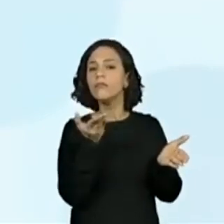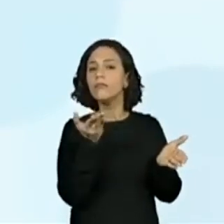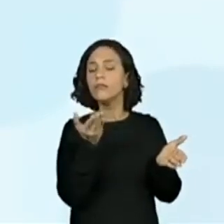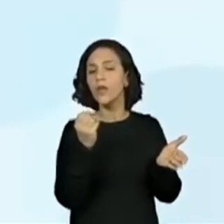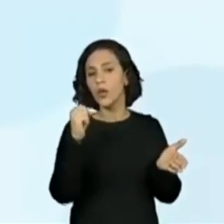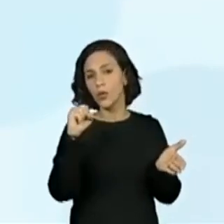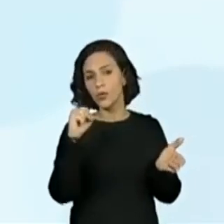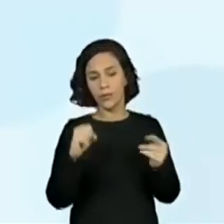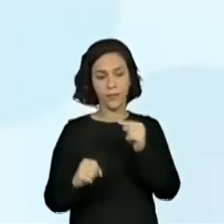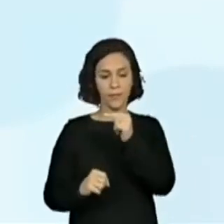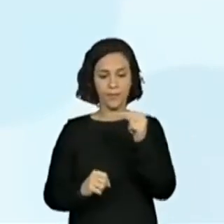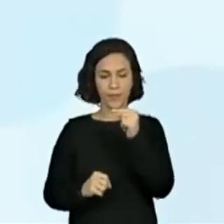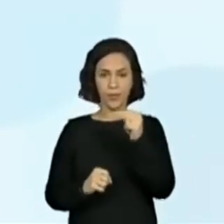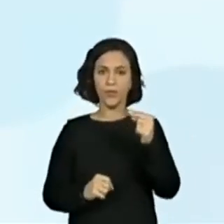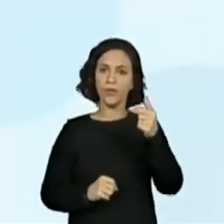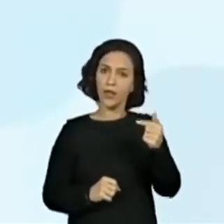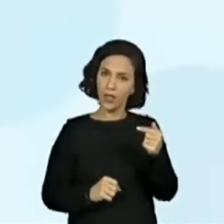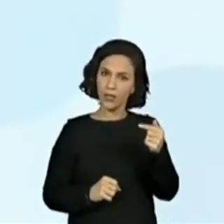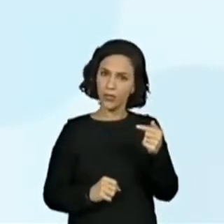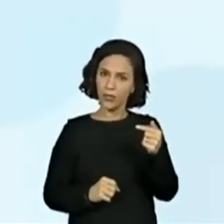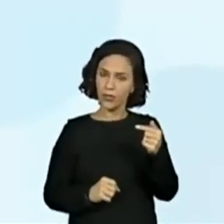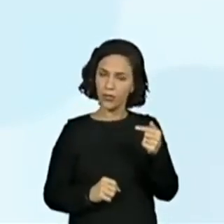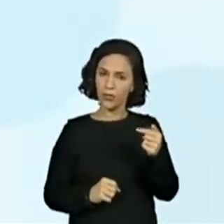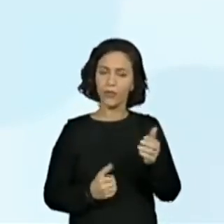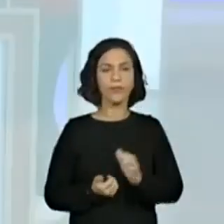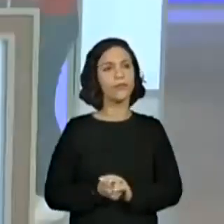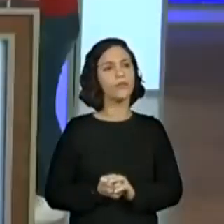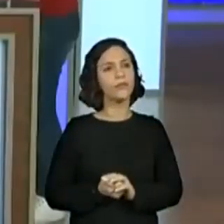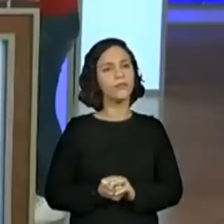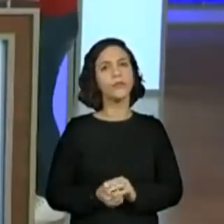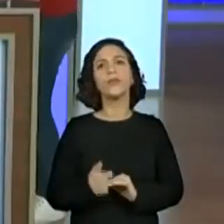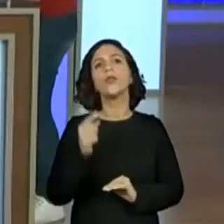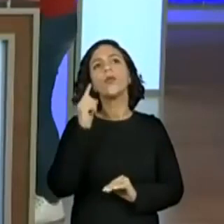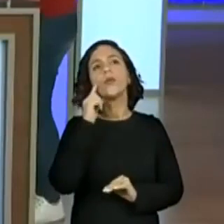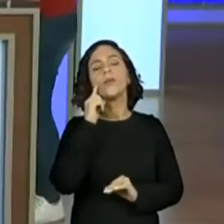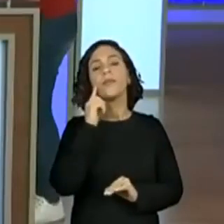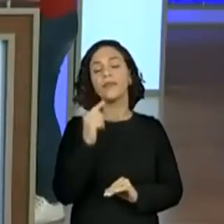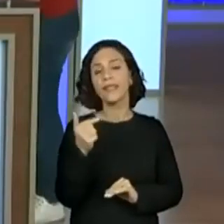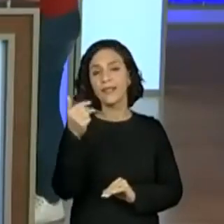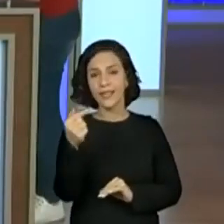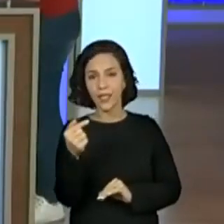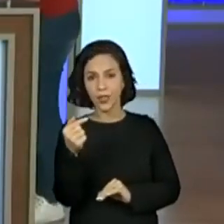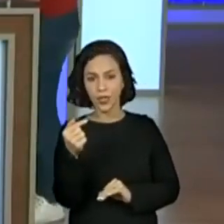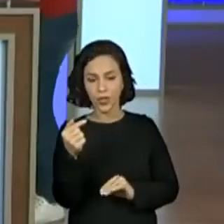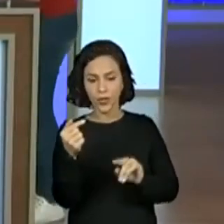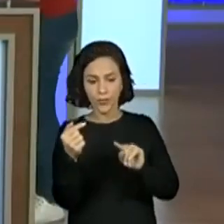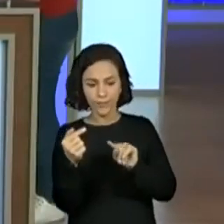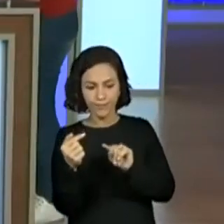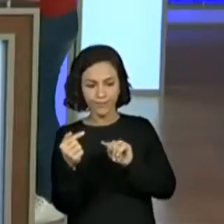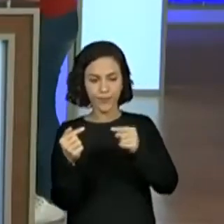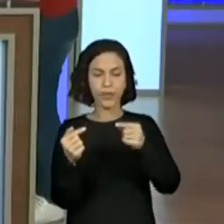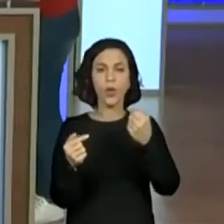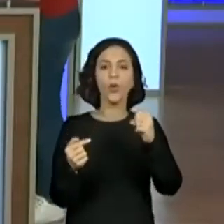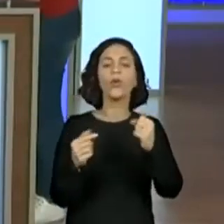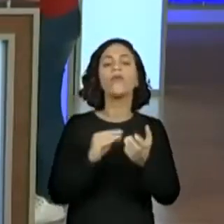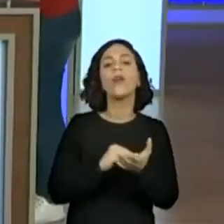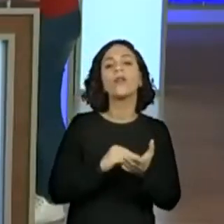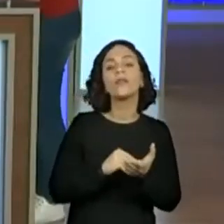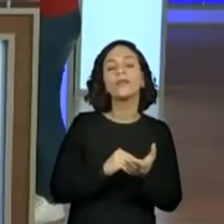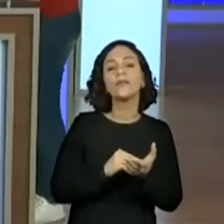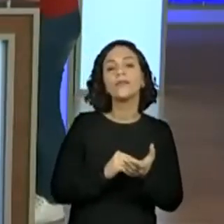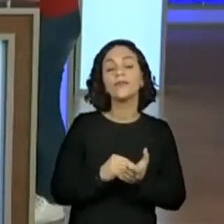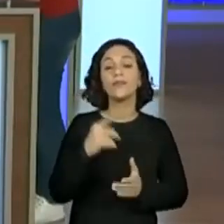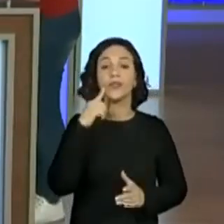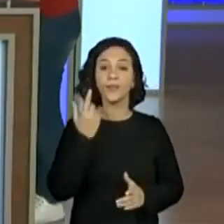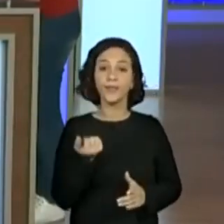Olha só, várias estratégias do 7 para chegar no 8. Quanto que isso. Falta? Isso. Eu tirei